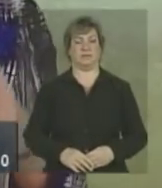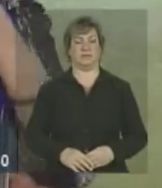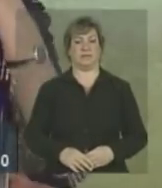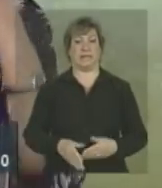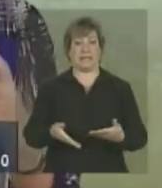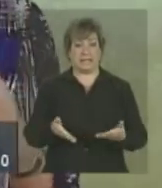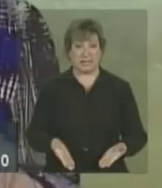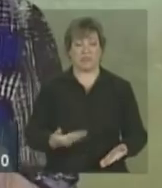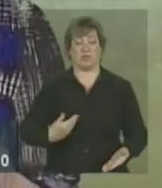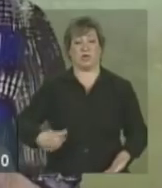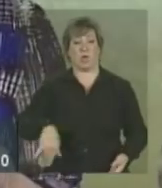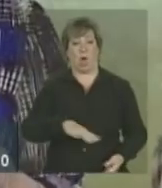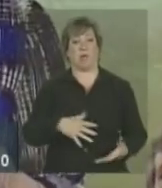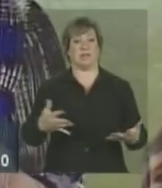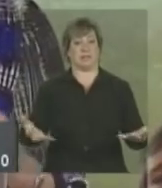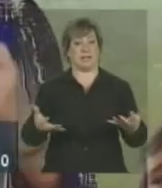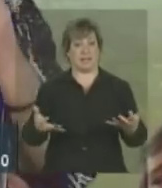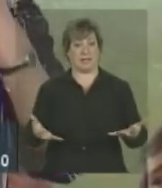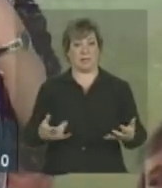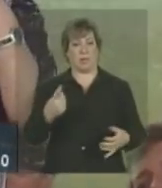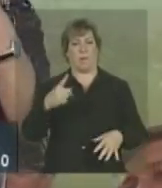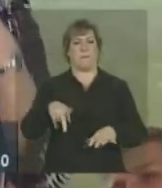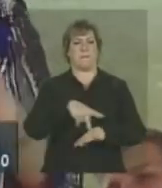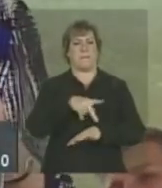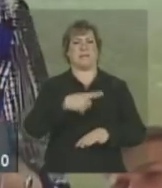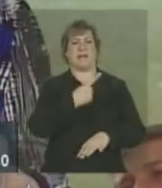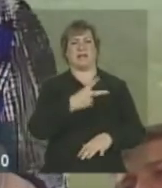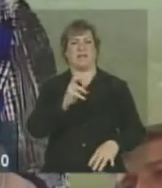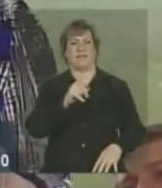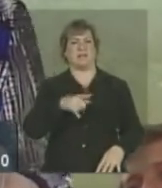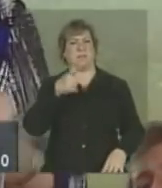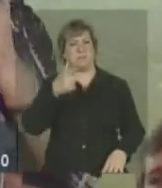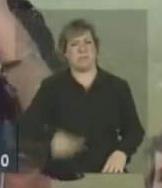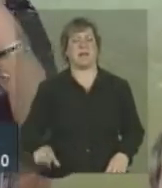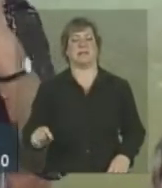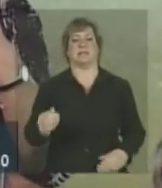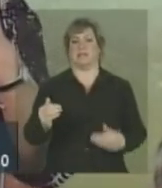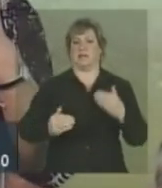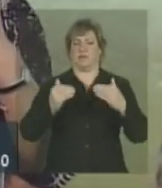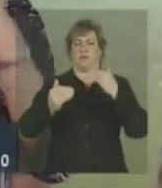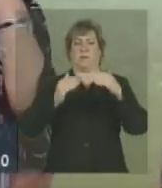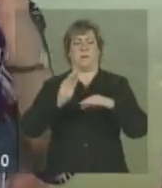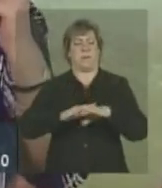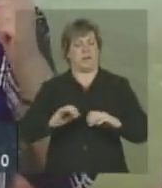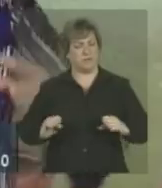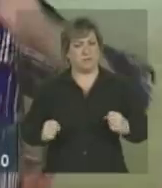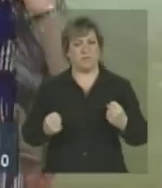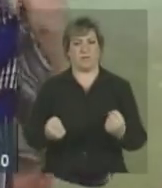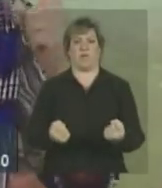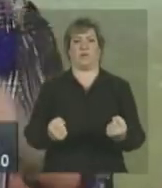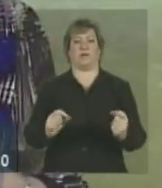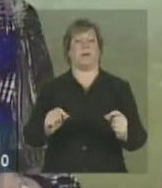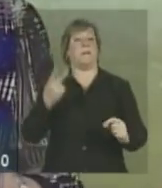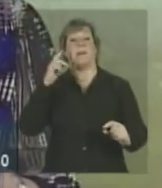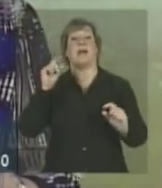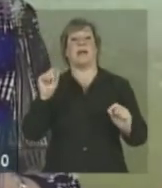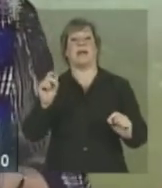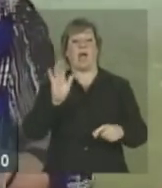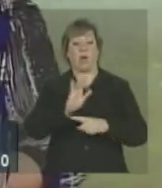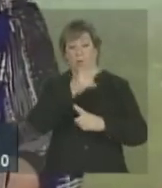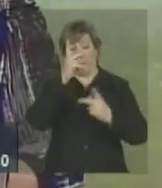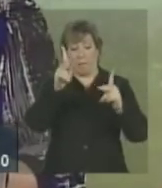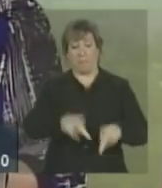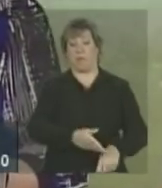isso que nós queremos, que é um país cada vez mais desenvolvido, mais forte, para quem? Para a sua